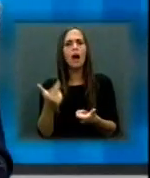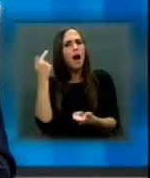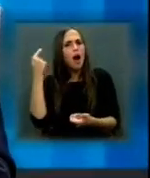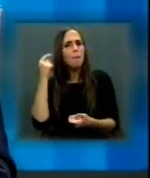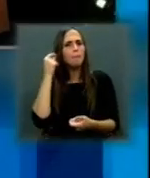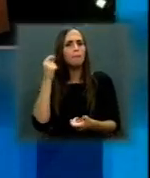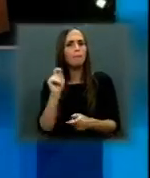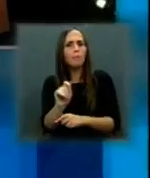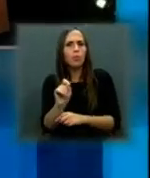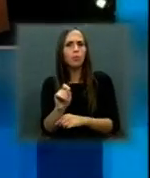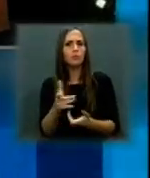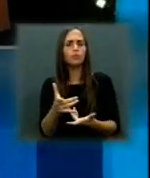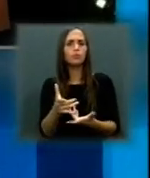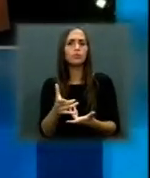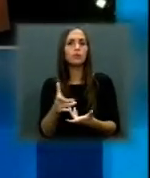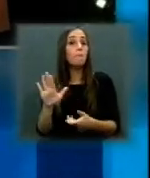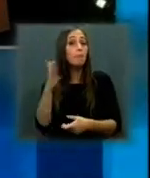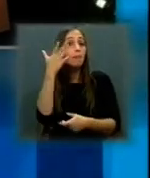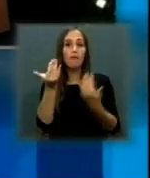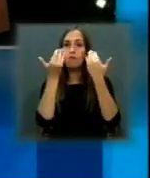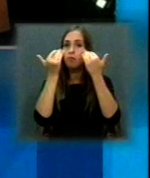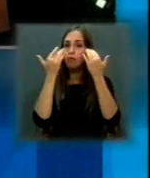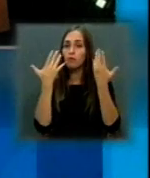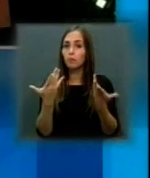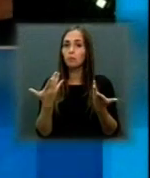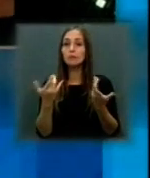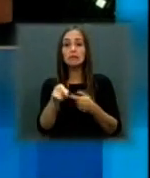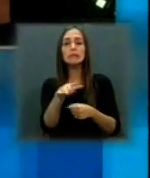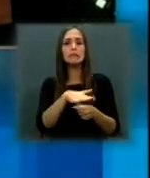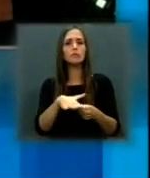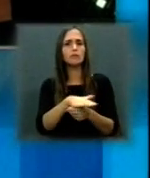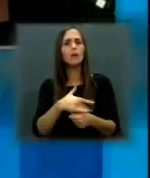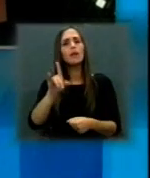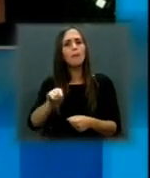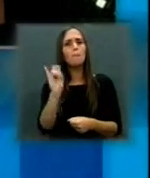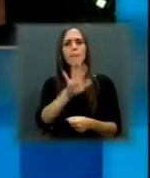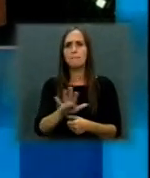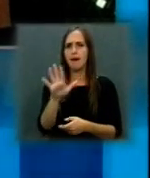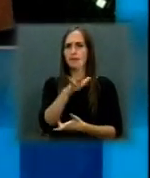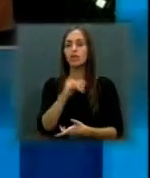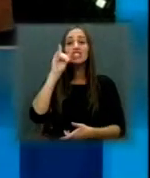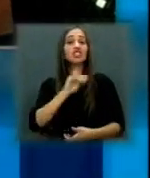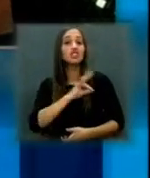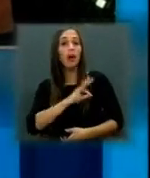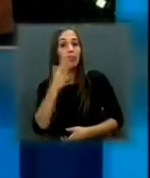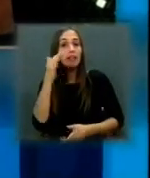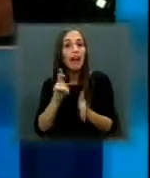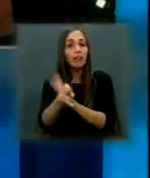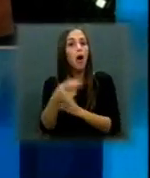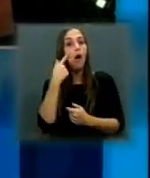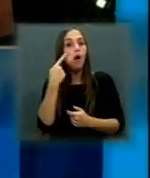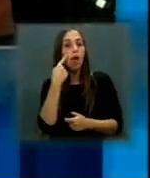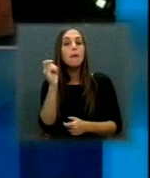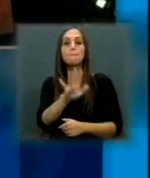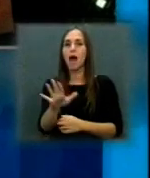minutos atrás as primeiras informações deste caso e também as imagens da mulher a tentar entrar. Vamos ver essas imagens que eu